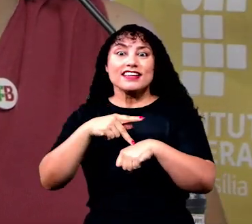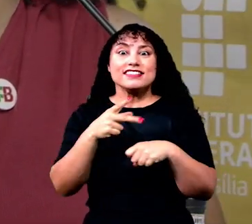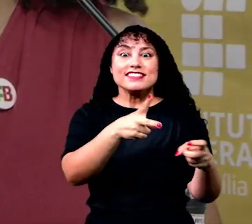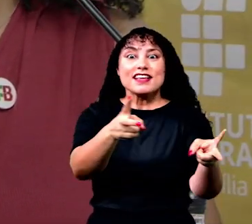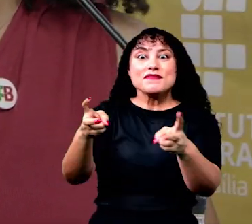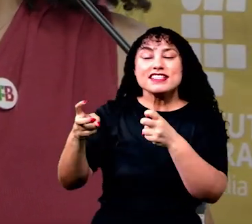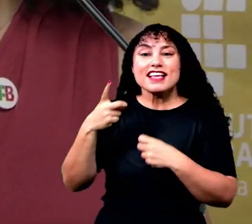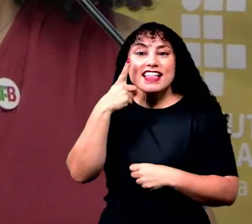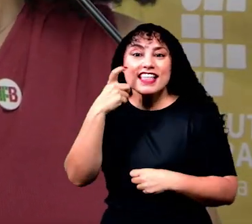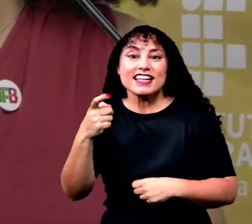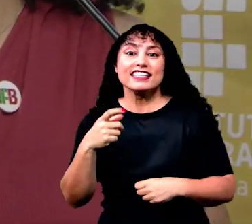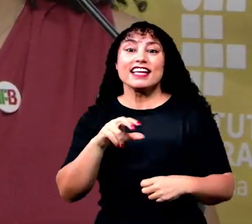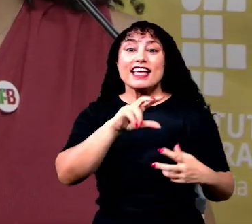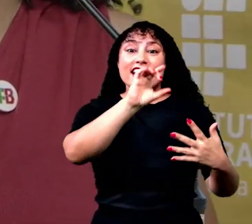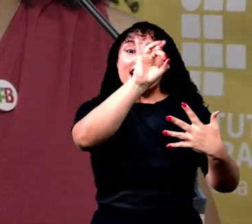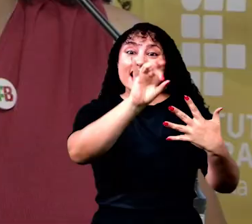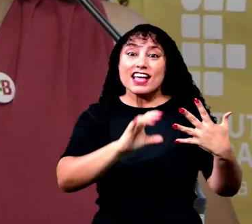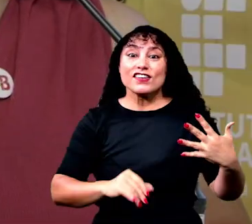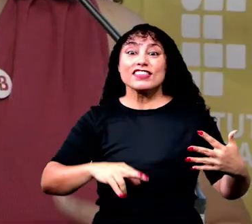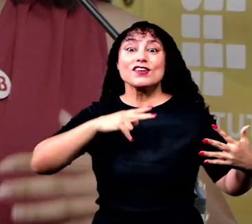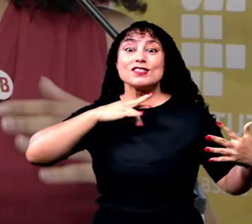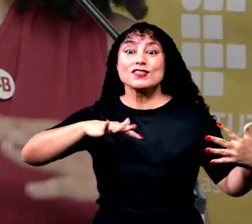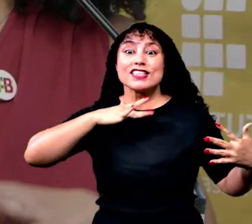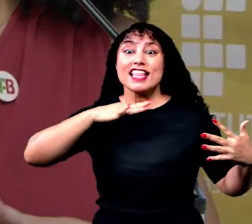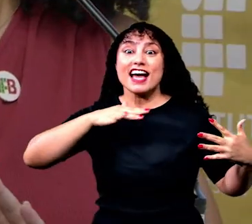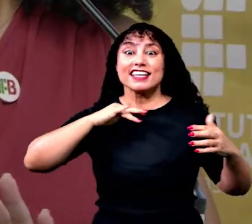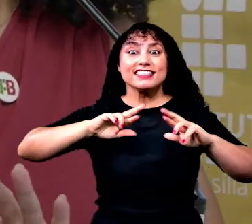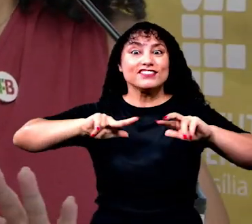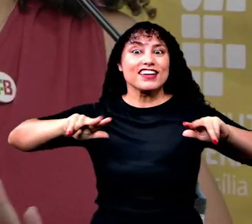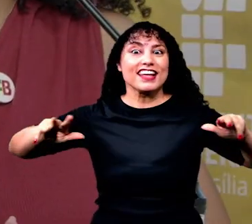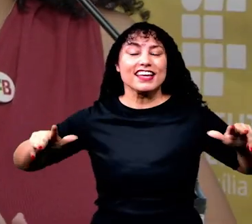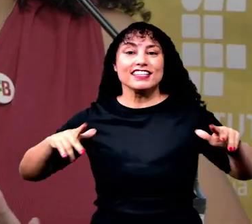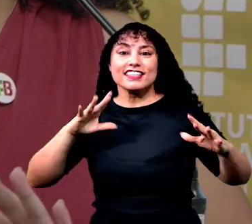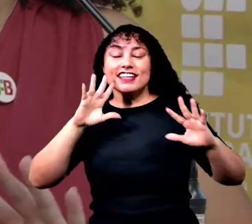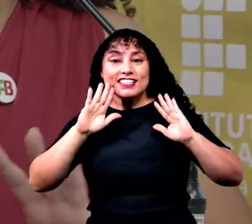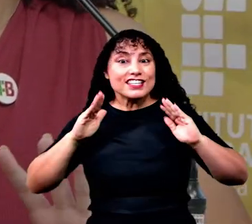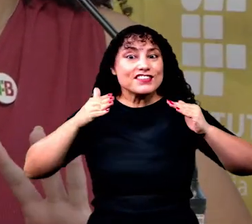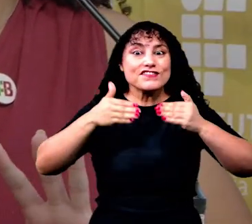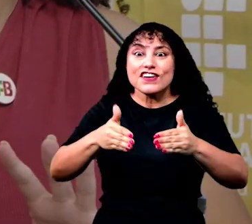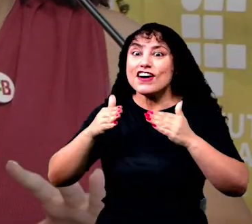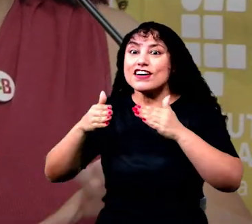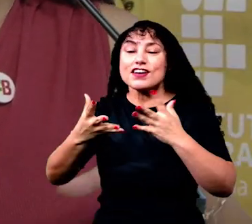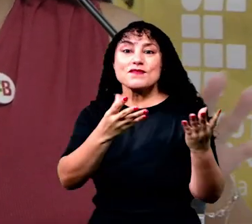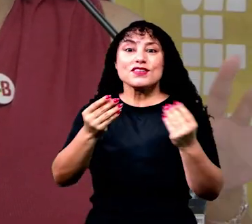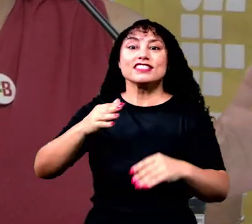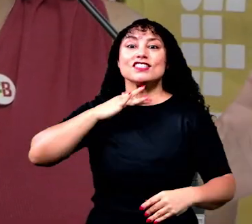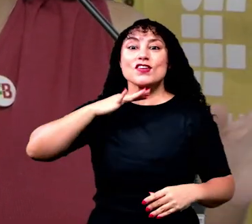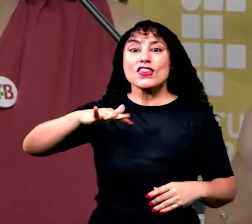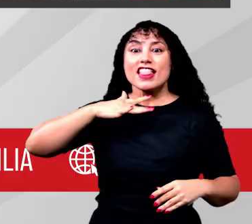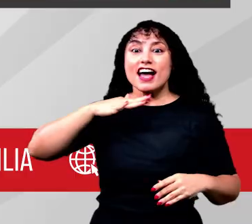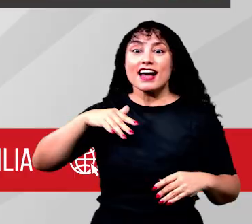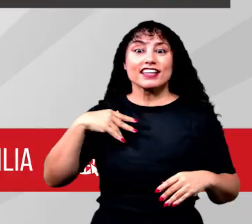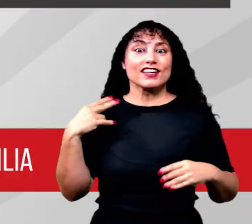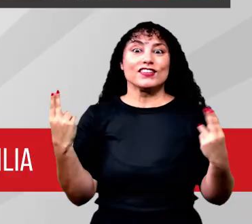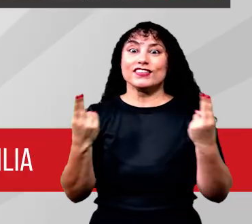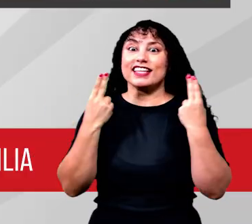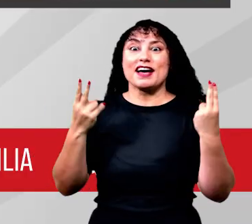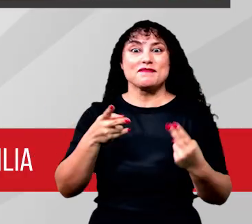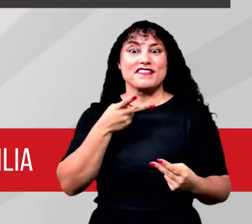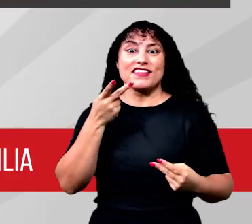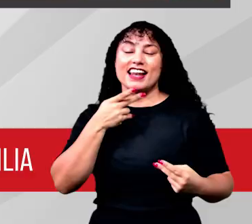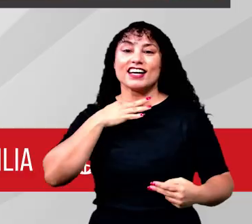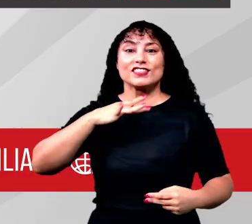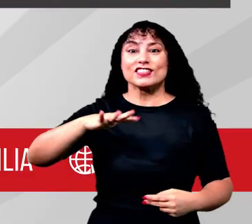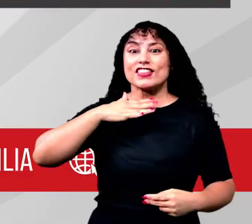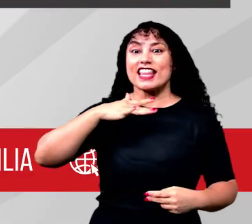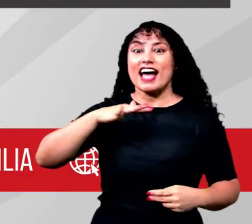que cada um tem um sotaque diferente, que é uma coisa que a gente se prende muito no sotaque, né? Sim. Que não pode falar com sotaque